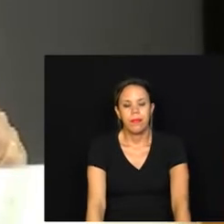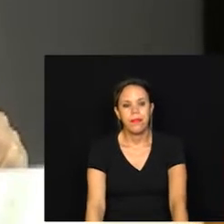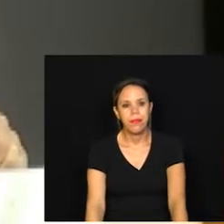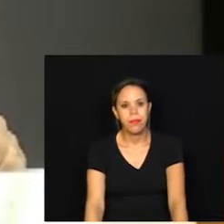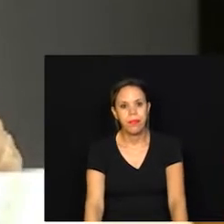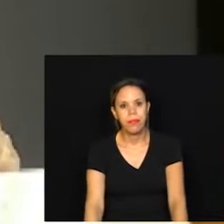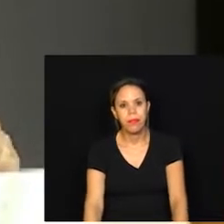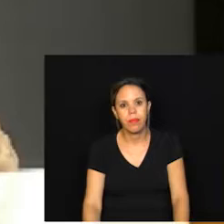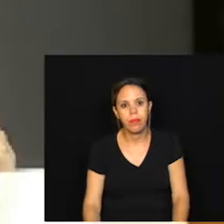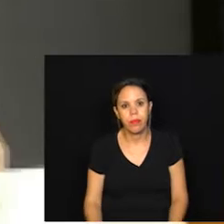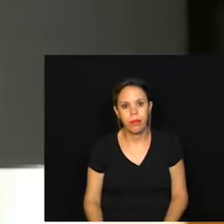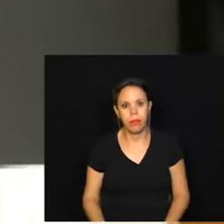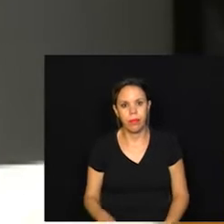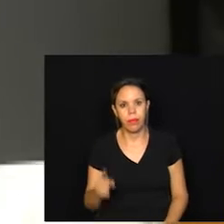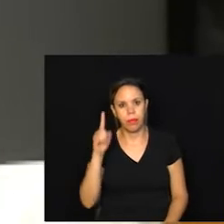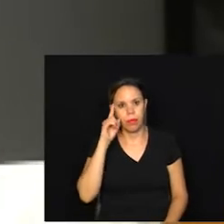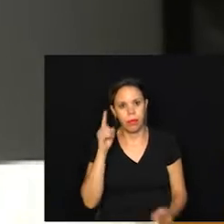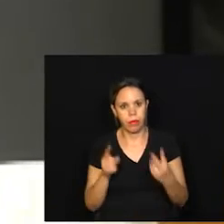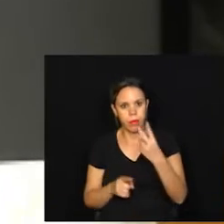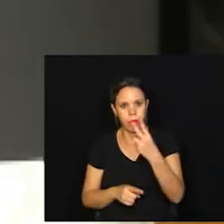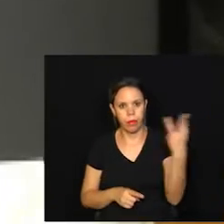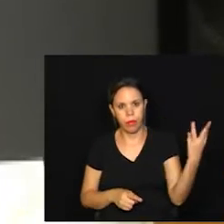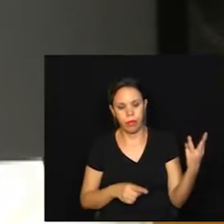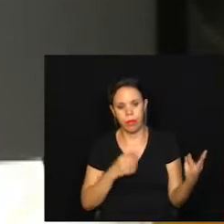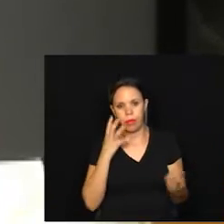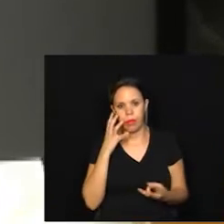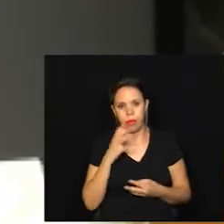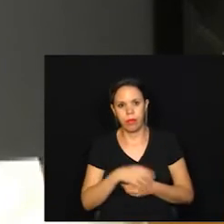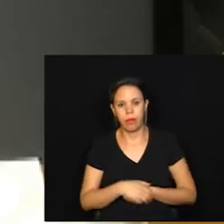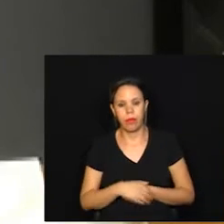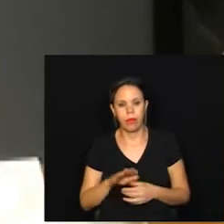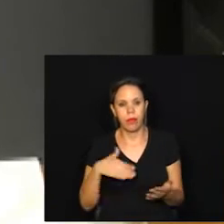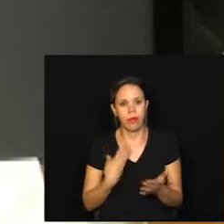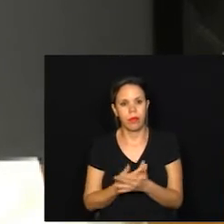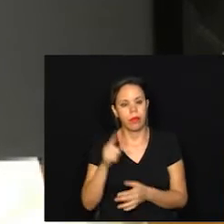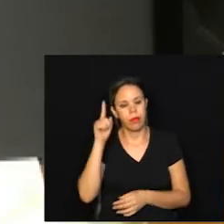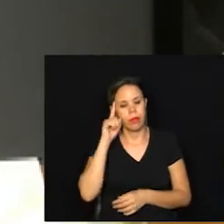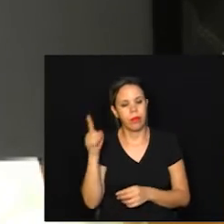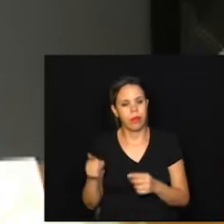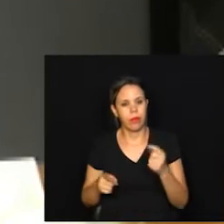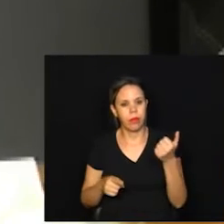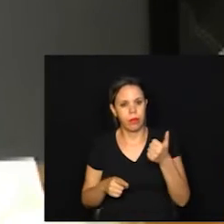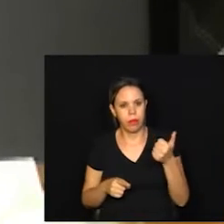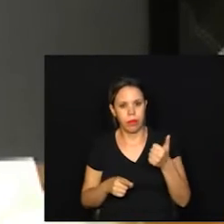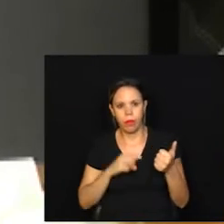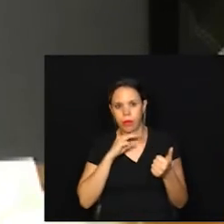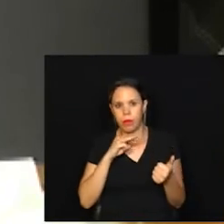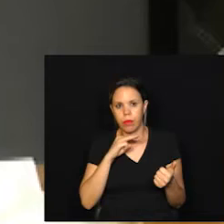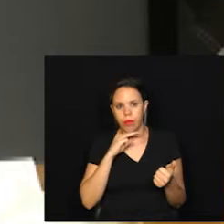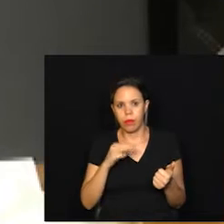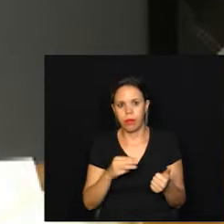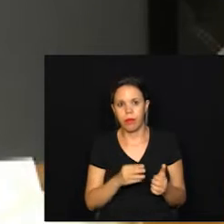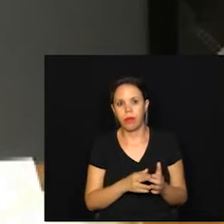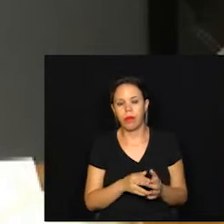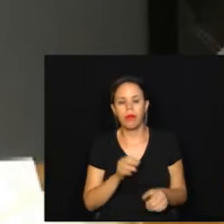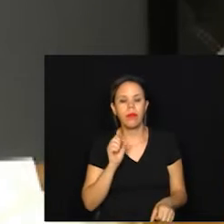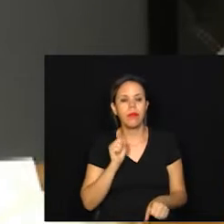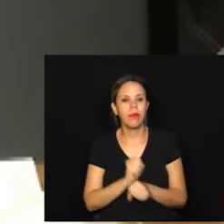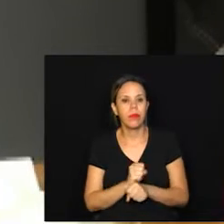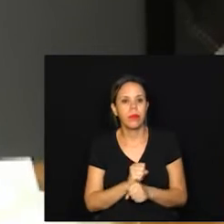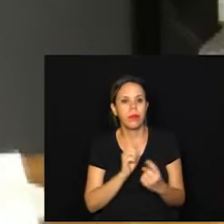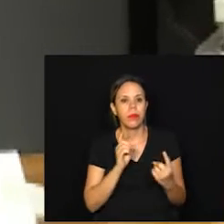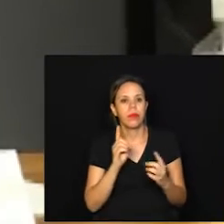Do dia 23 de fevereiro até dia 1 de março, nós estaremos suspendendo